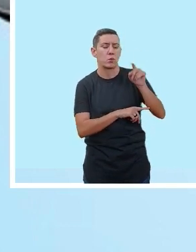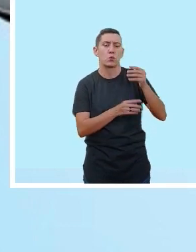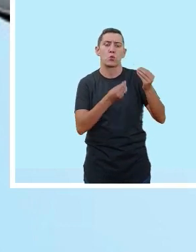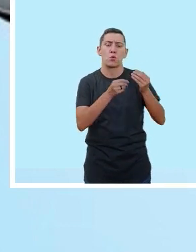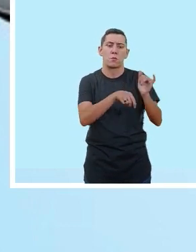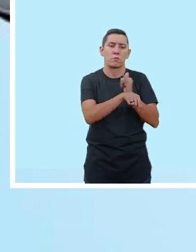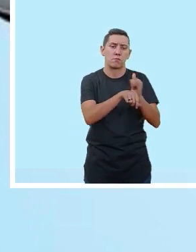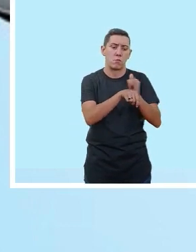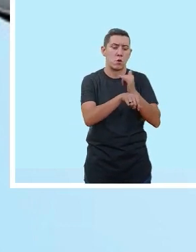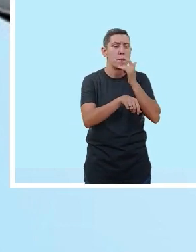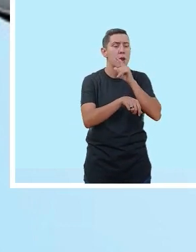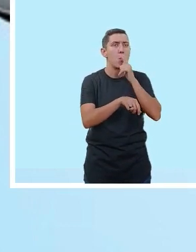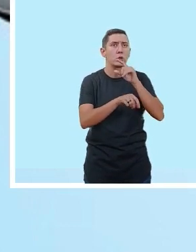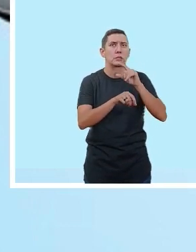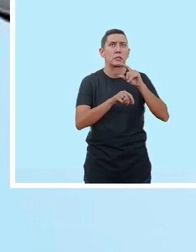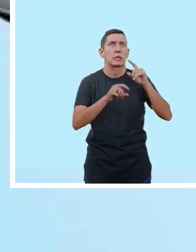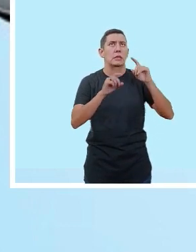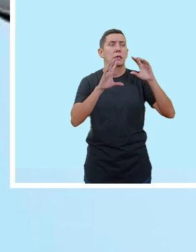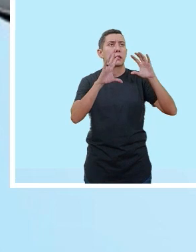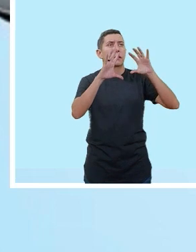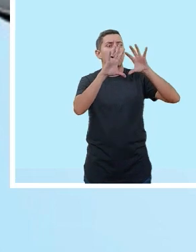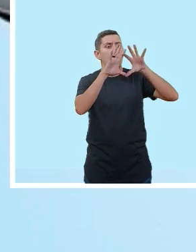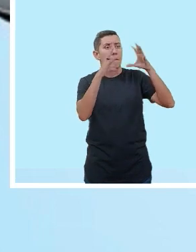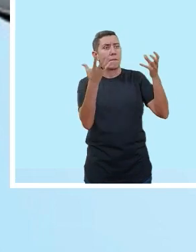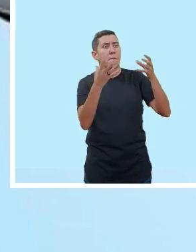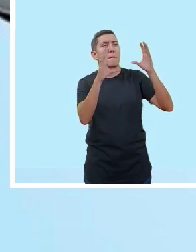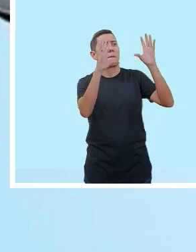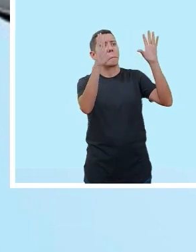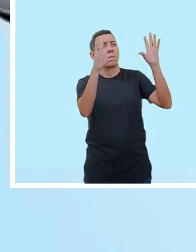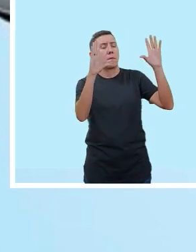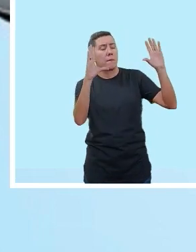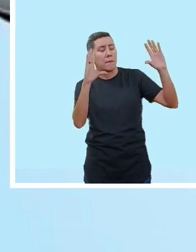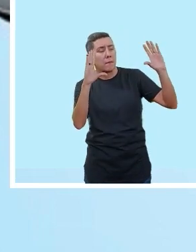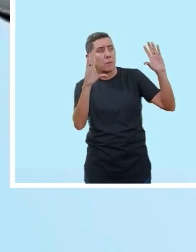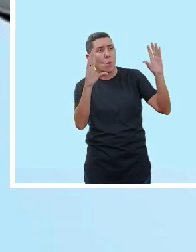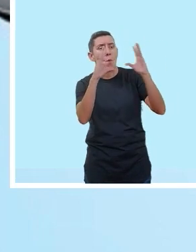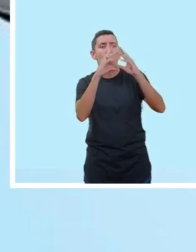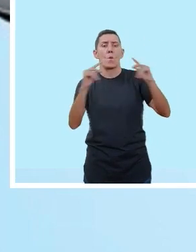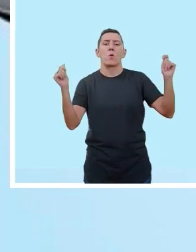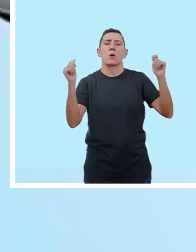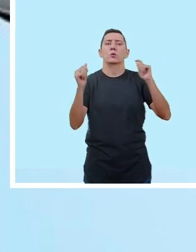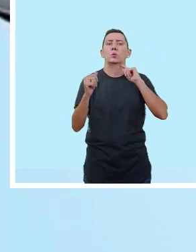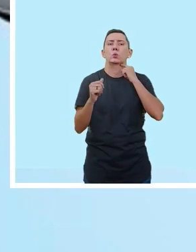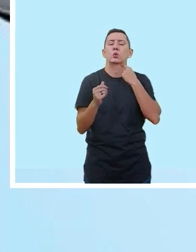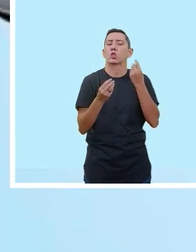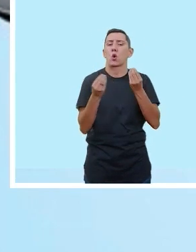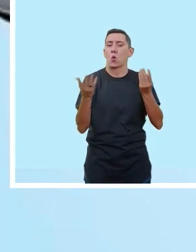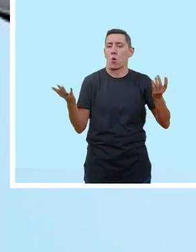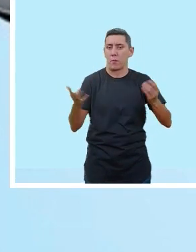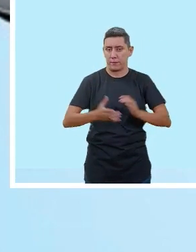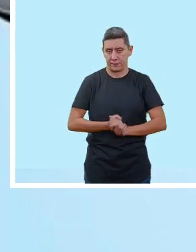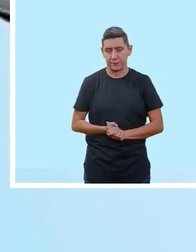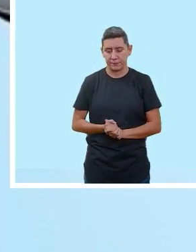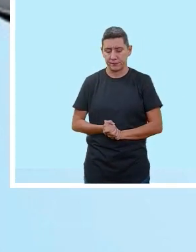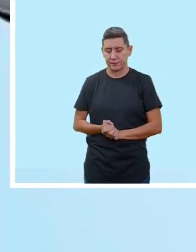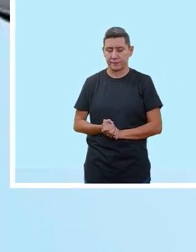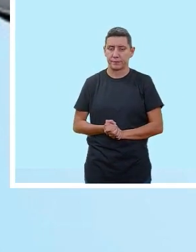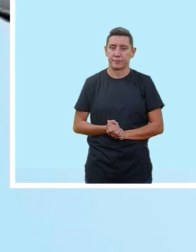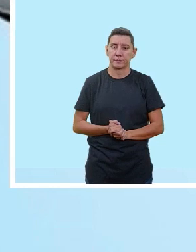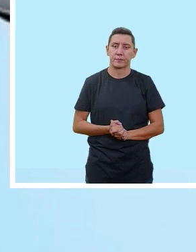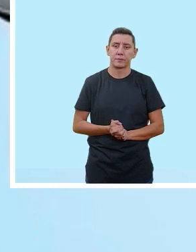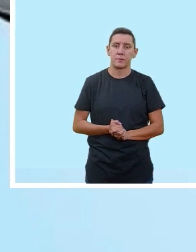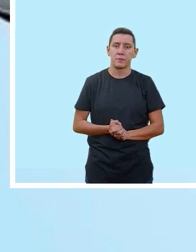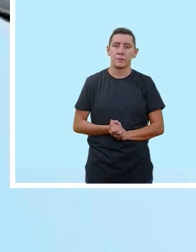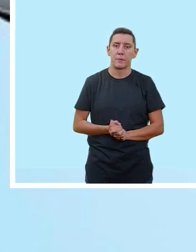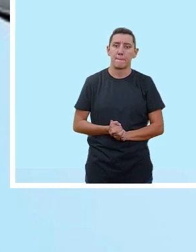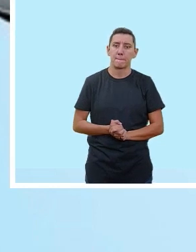a neutralidade de carbono e quais os processos que nós temos para isso, ok? Então, inicialmente, vamos falar um pouquinho sobre a